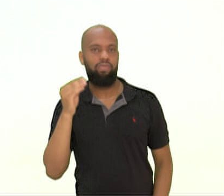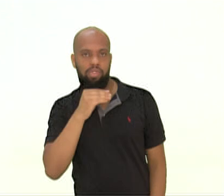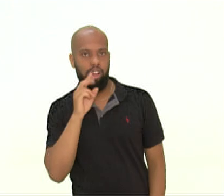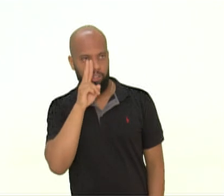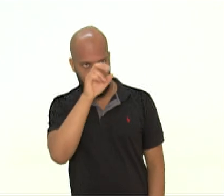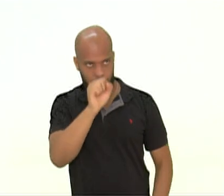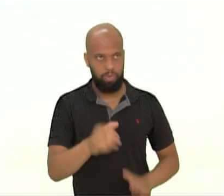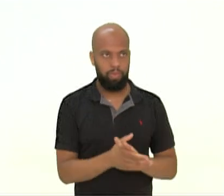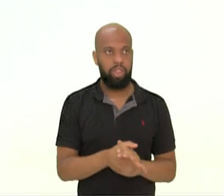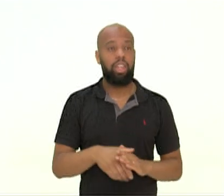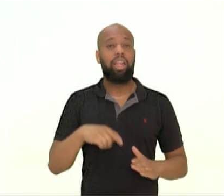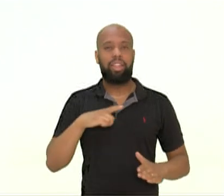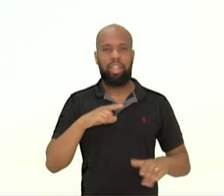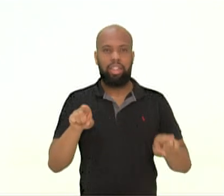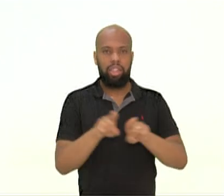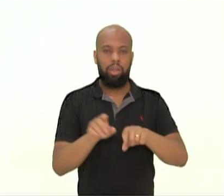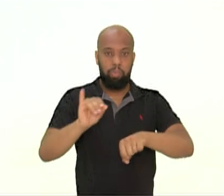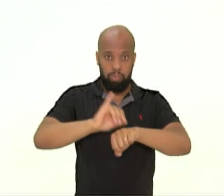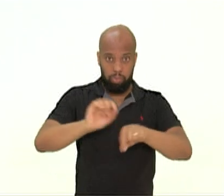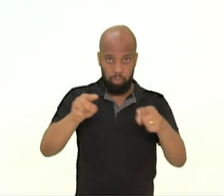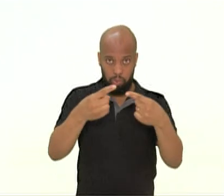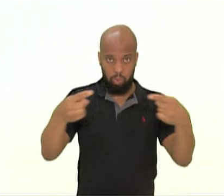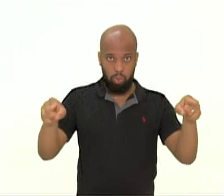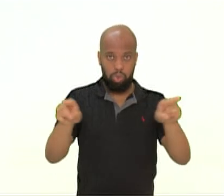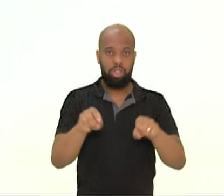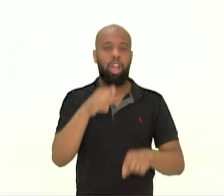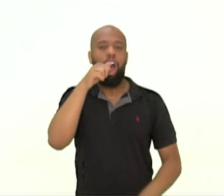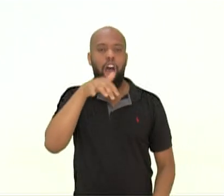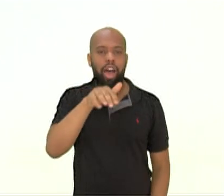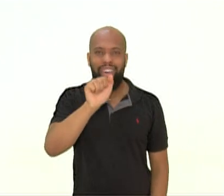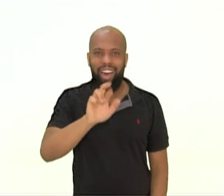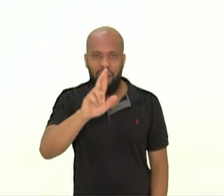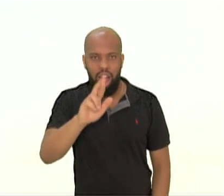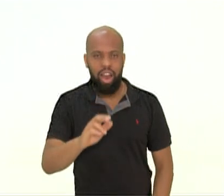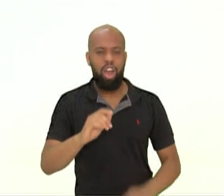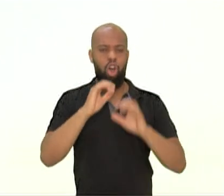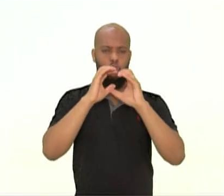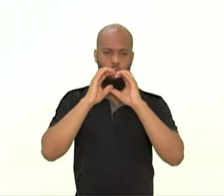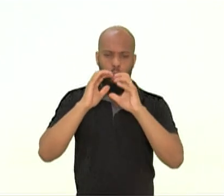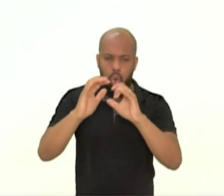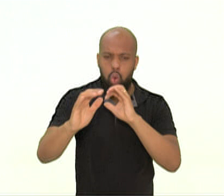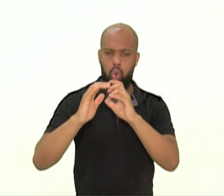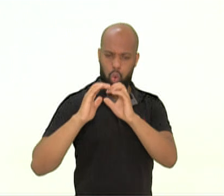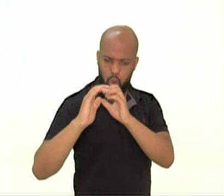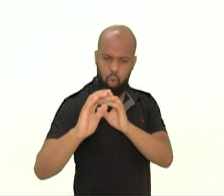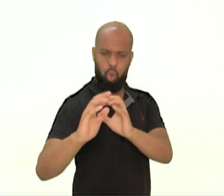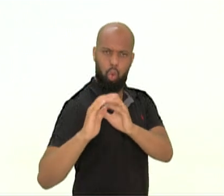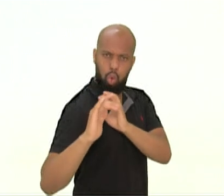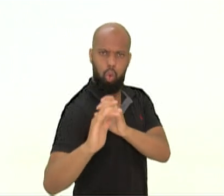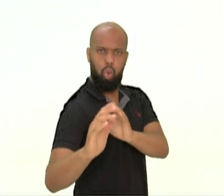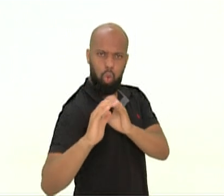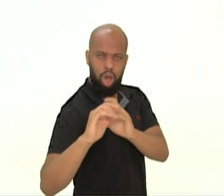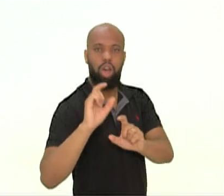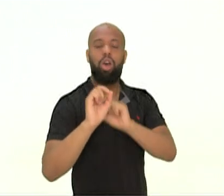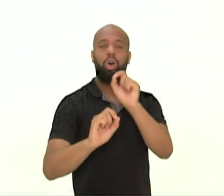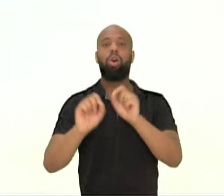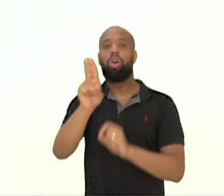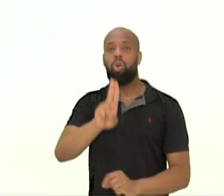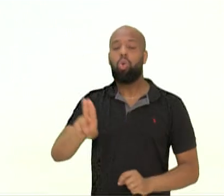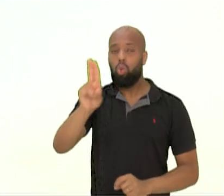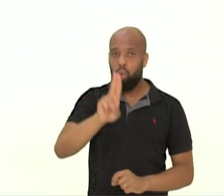sopro. Instrumentos de sopro e também denominados instrumentos de vento são instrumentos musicais onde